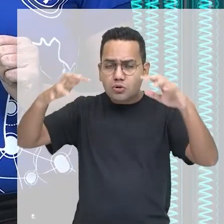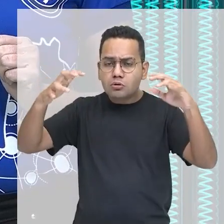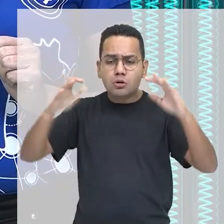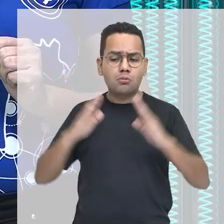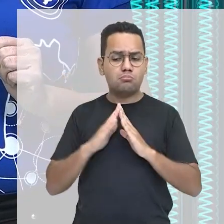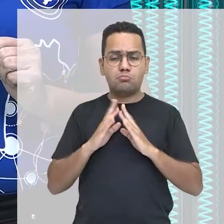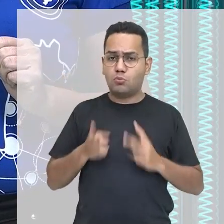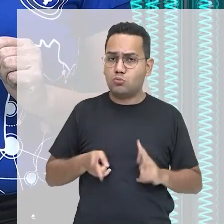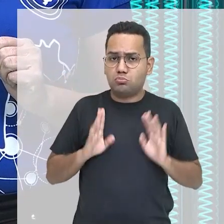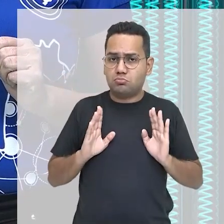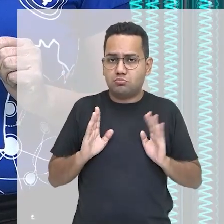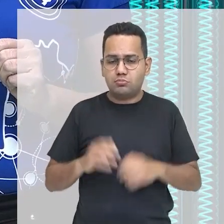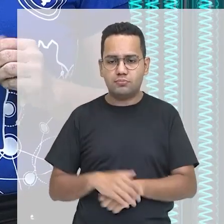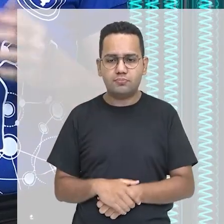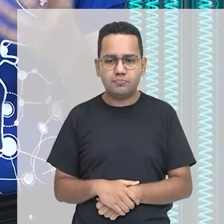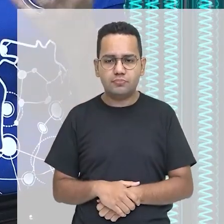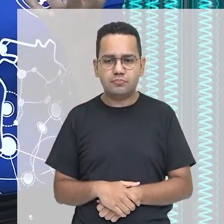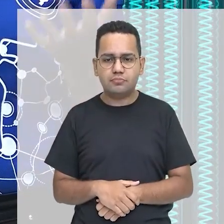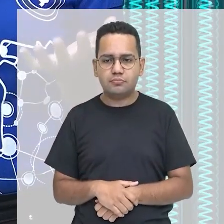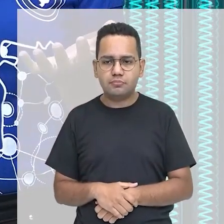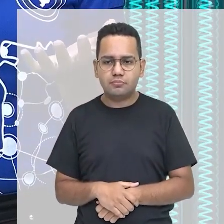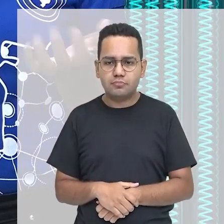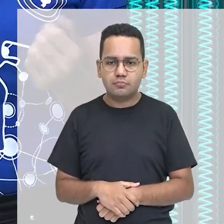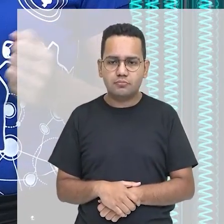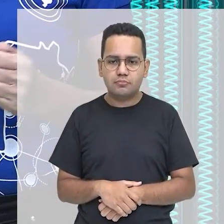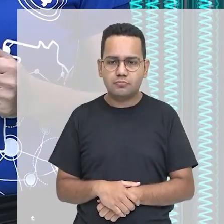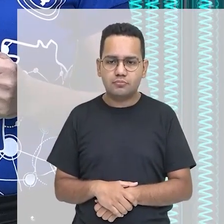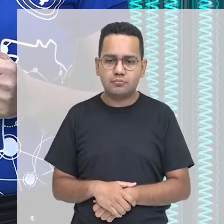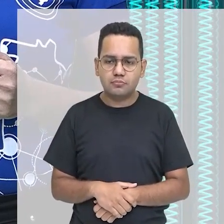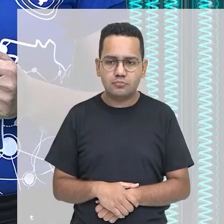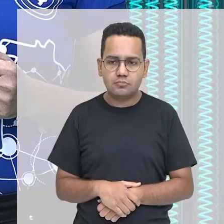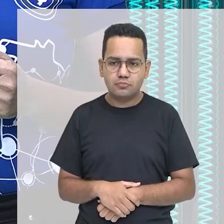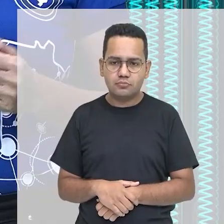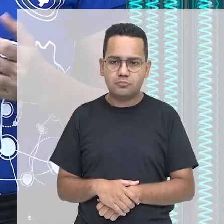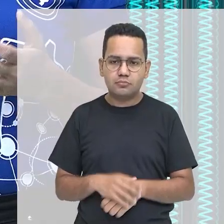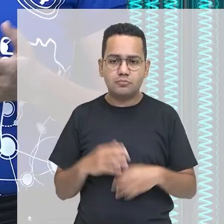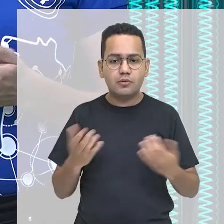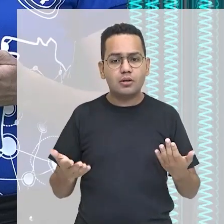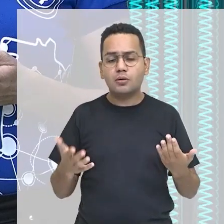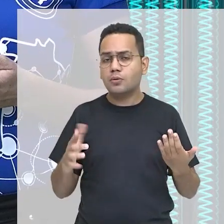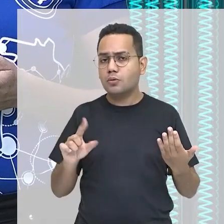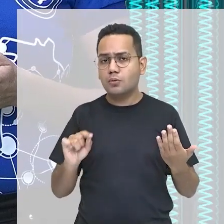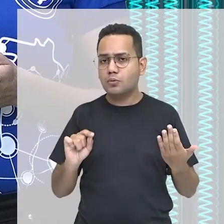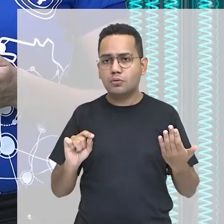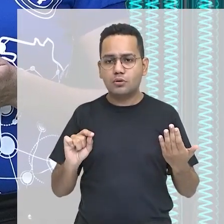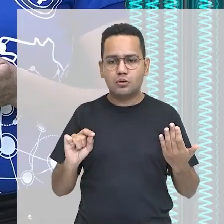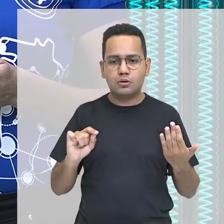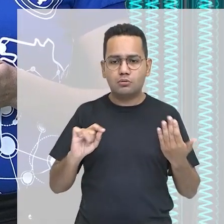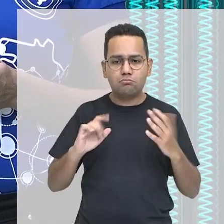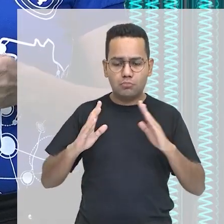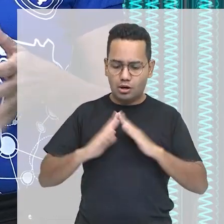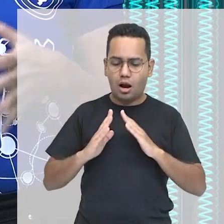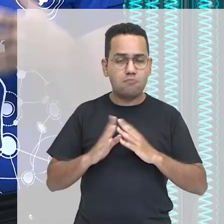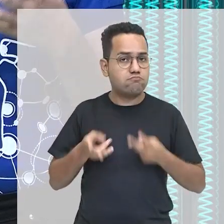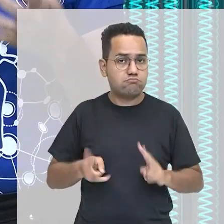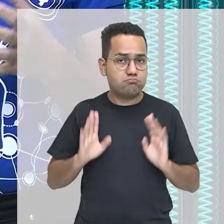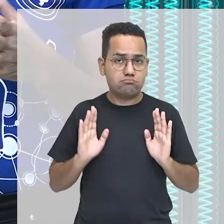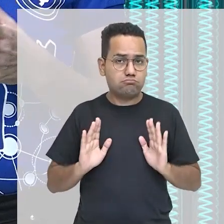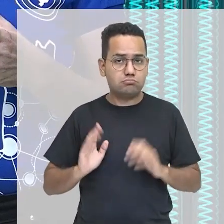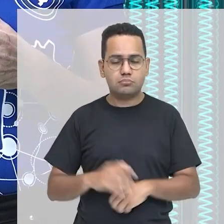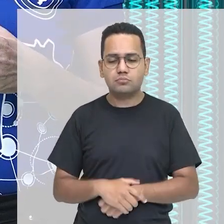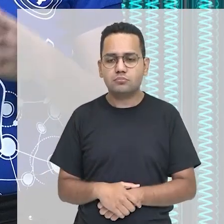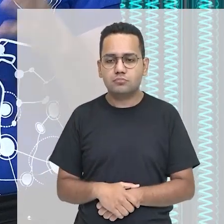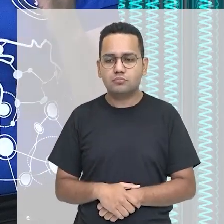so. It was raining, estava chovendo, então ficamos dentro de casa, né? Não tinha